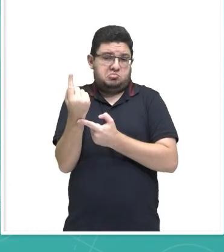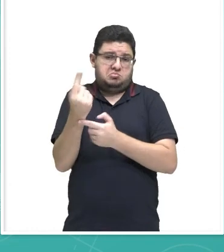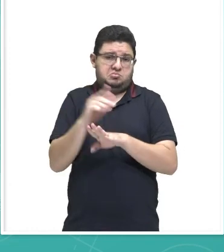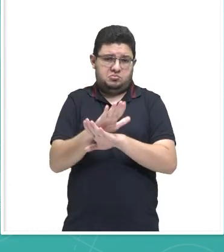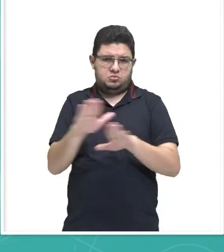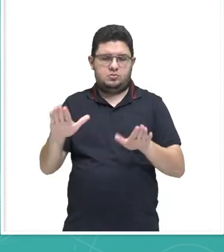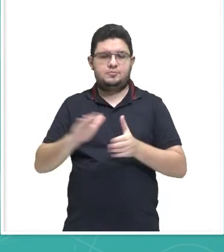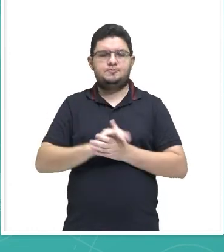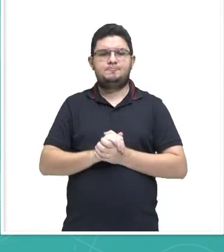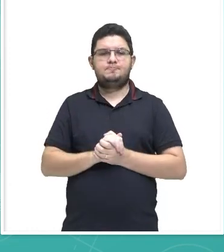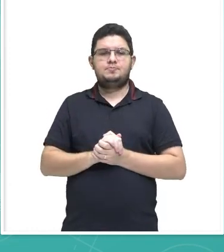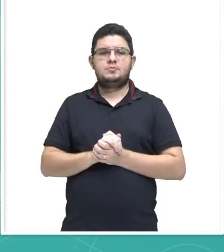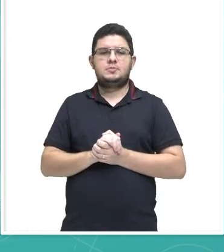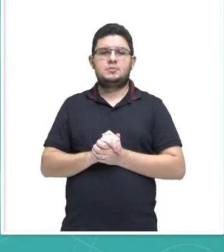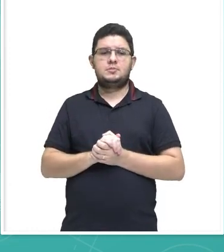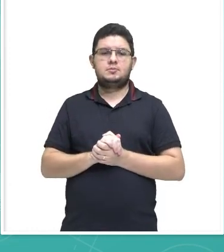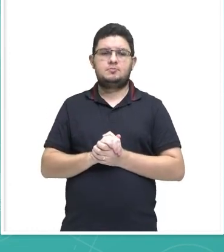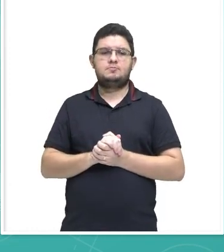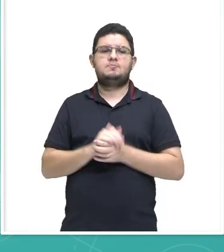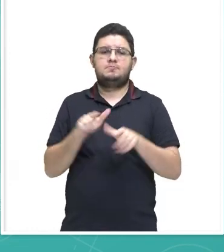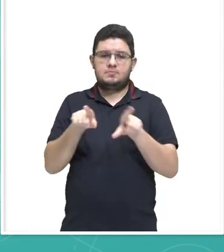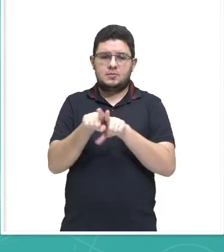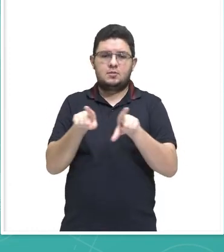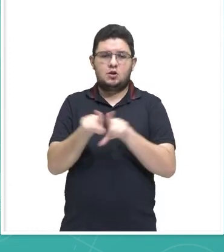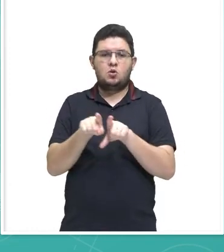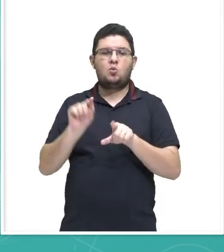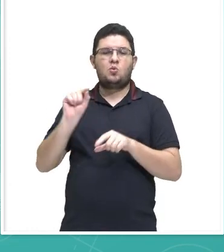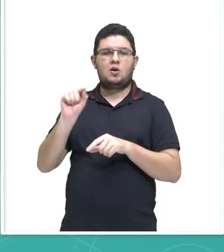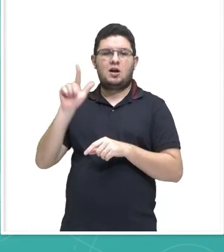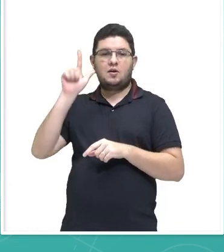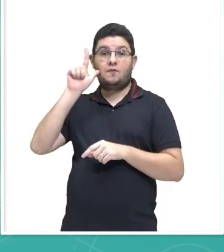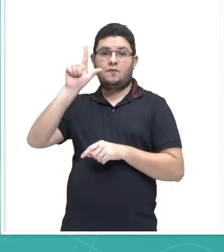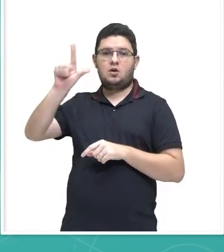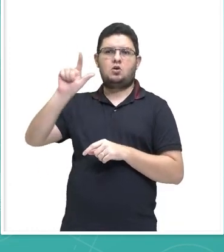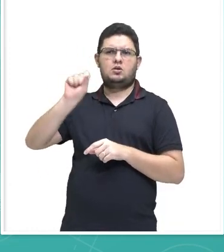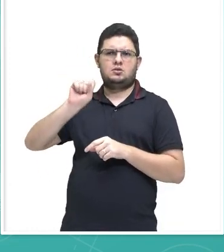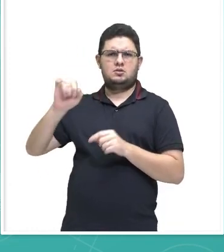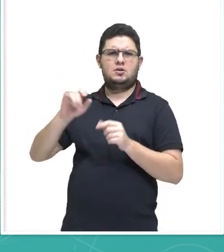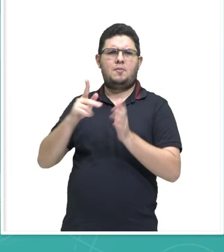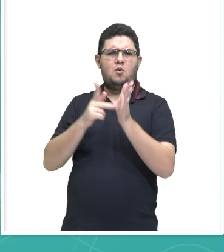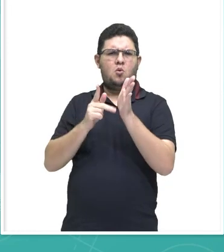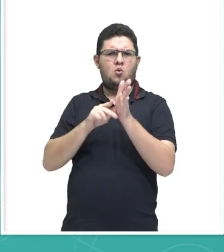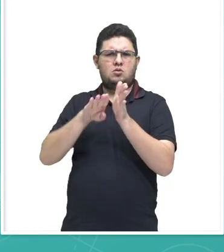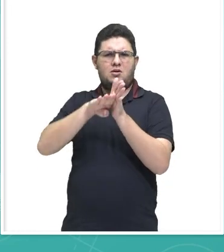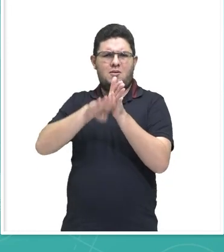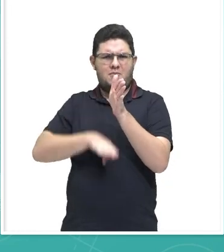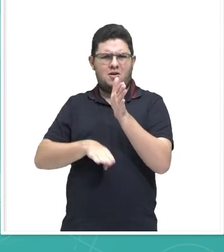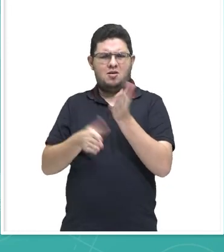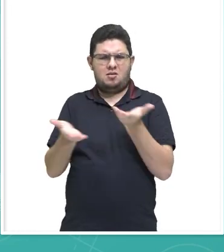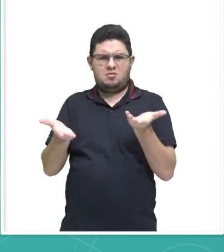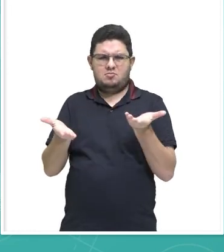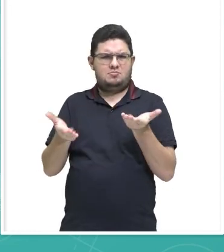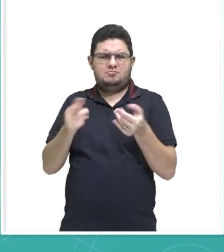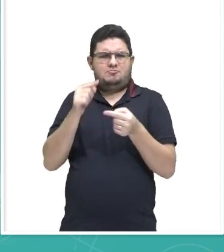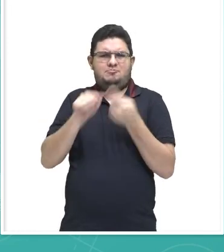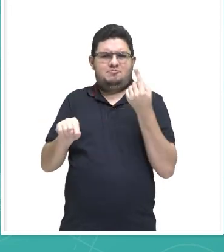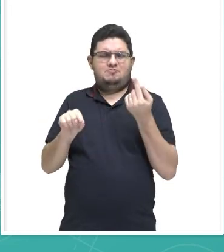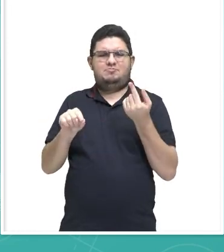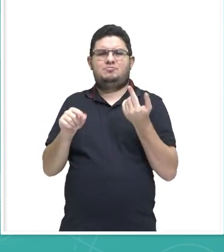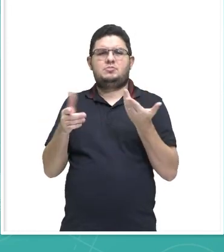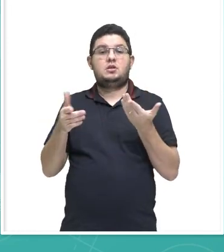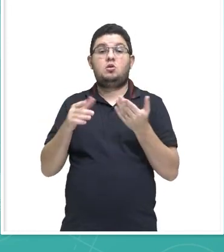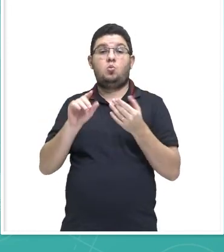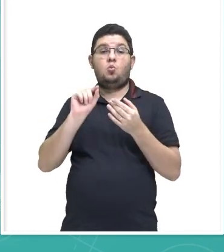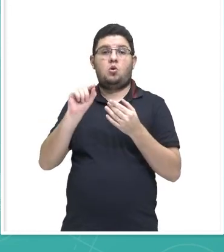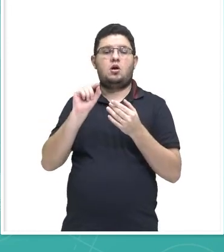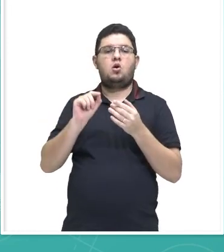E outra questão aqui é da vitória com menos pontos. A gente sabe que não é, né? Que a